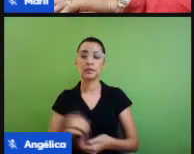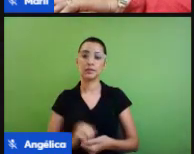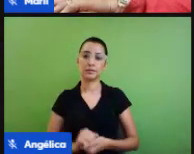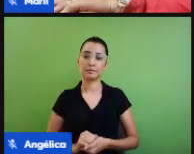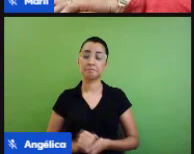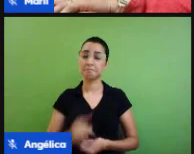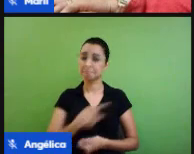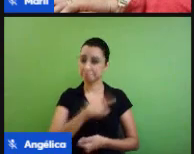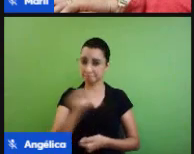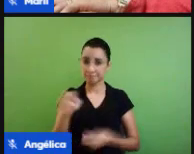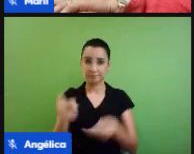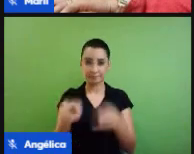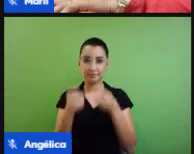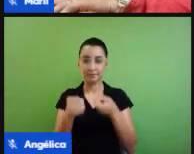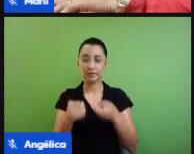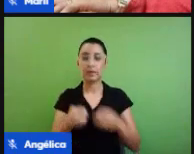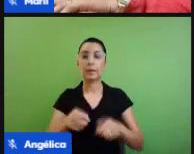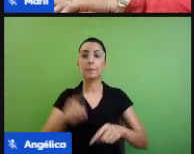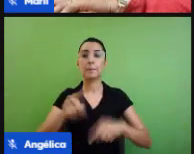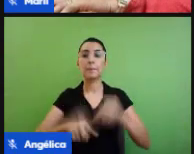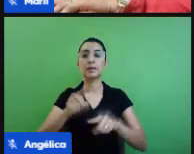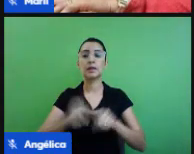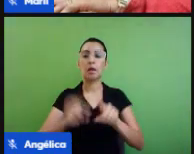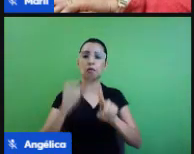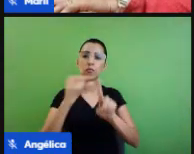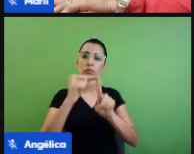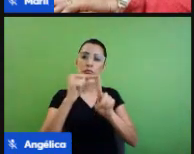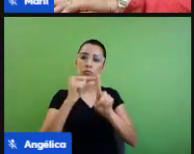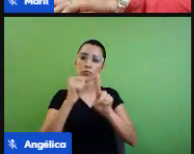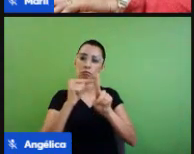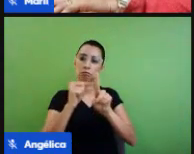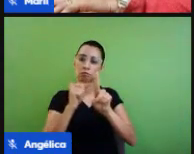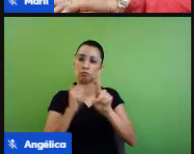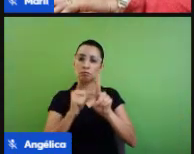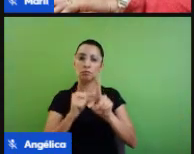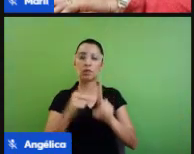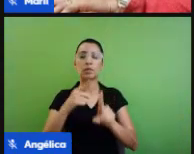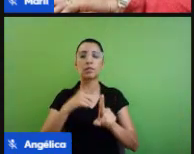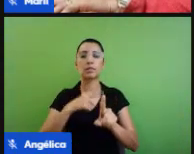o nosso material dourado aí, ele está de maneira impressa,